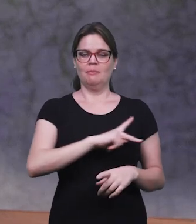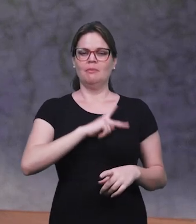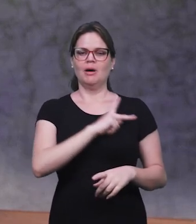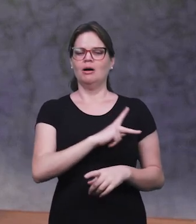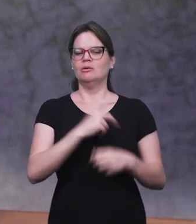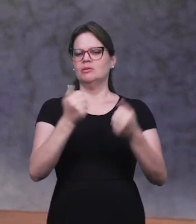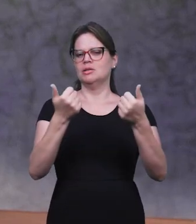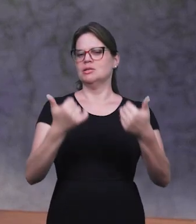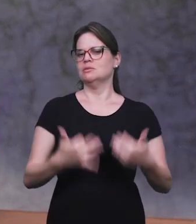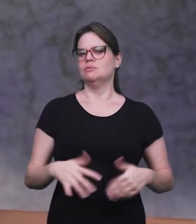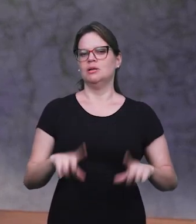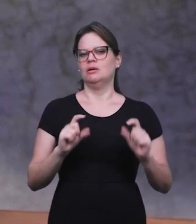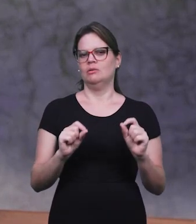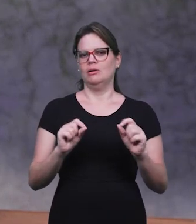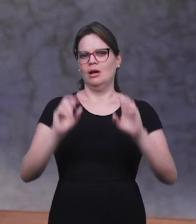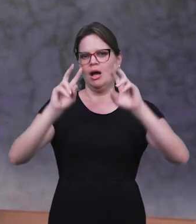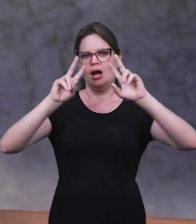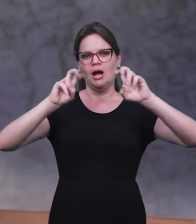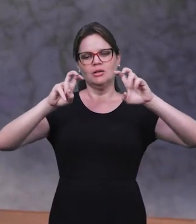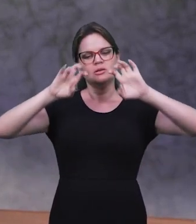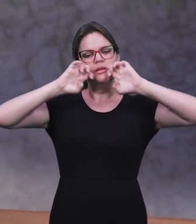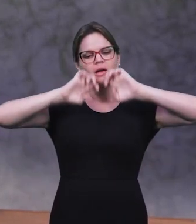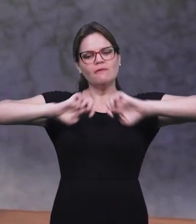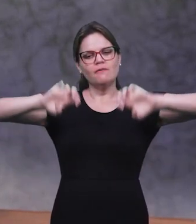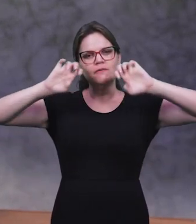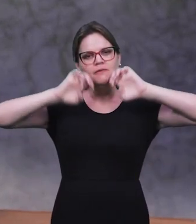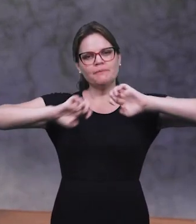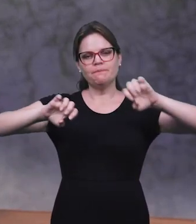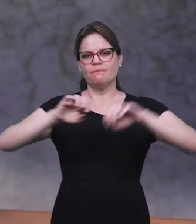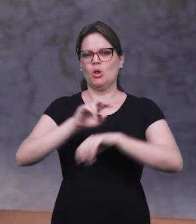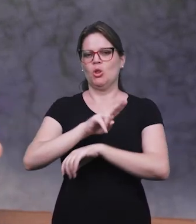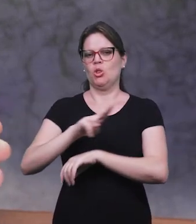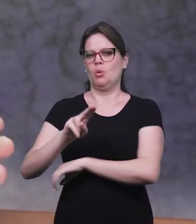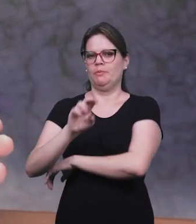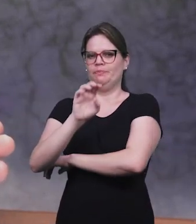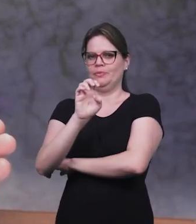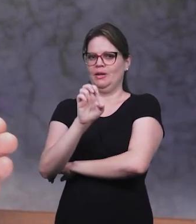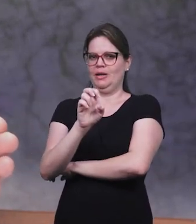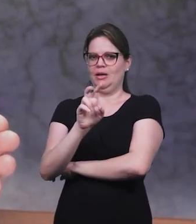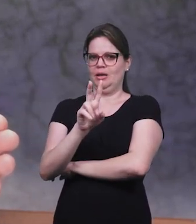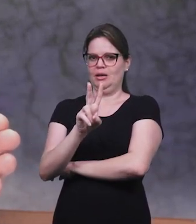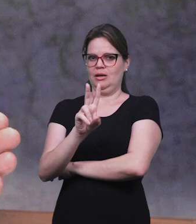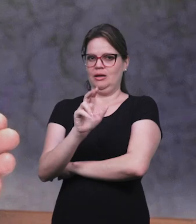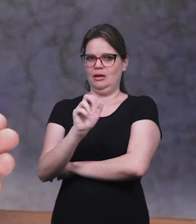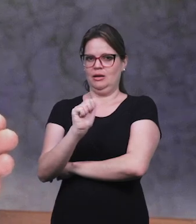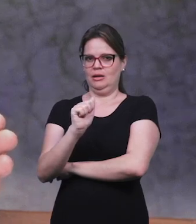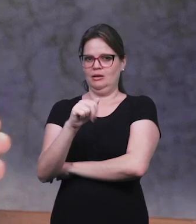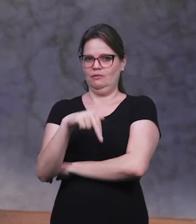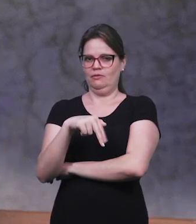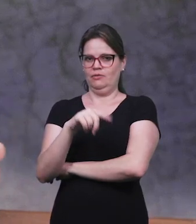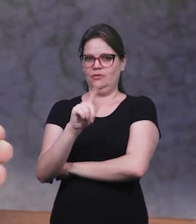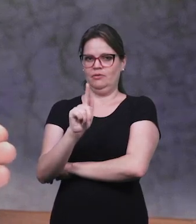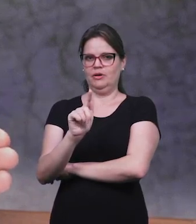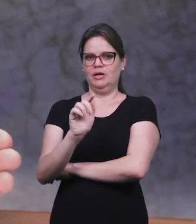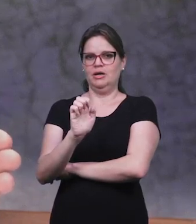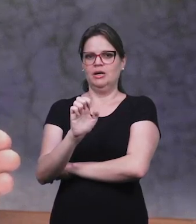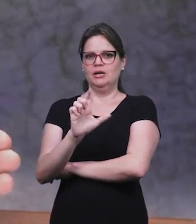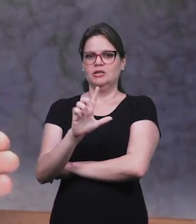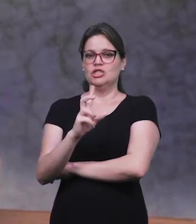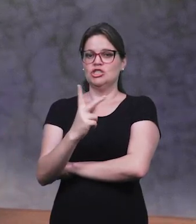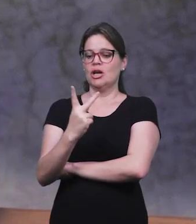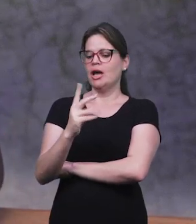filosofia, não há nenhum sistema de vida em qualquer nação do mundo que possa convencer o homem do pecado e da